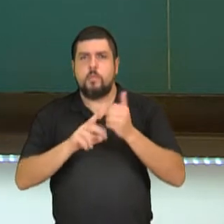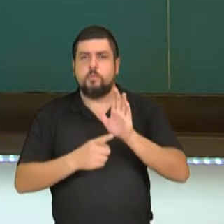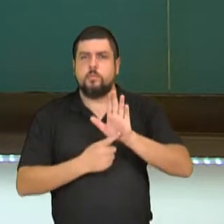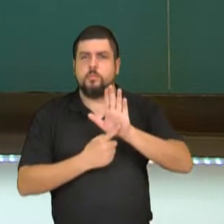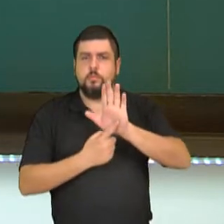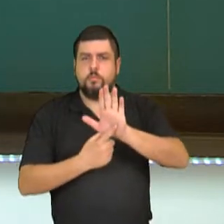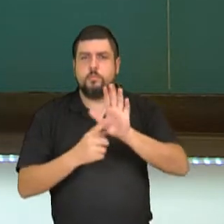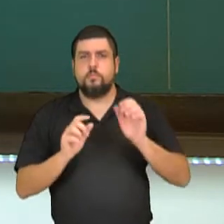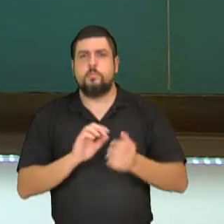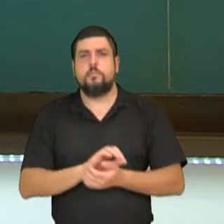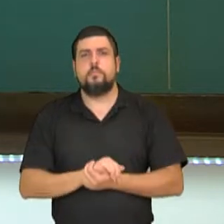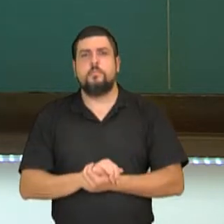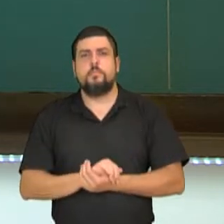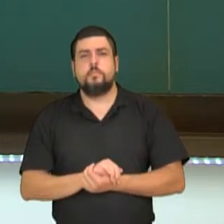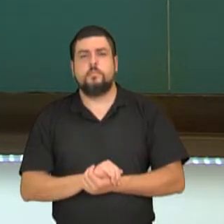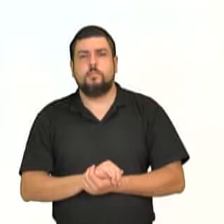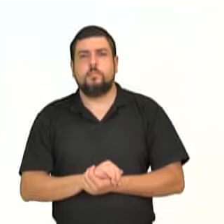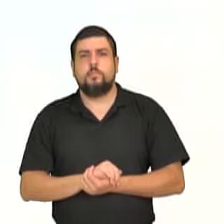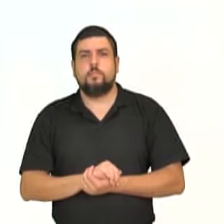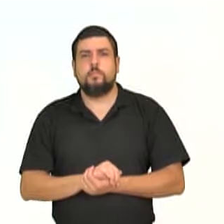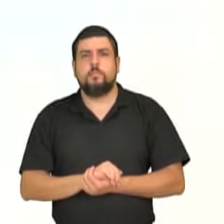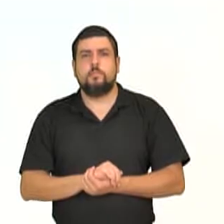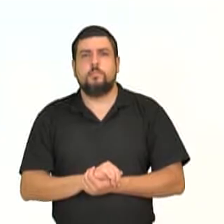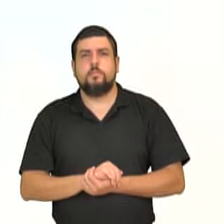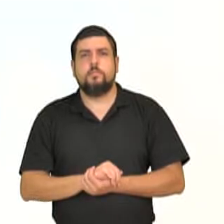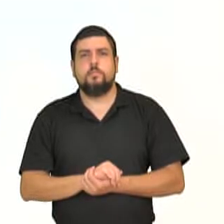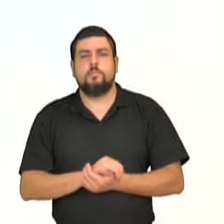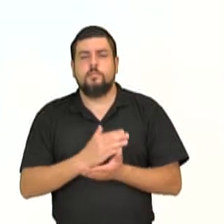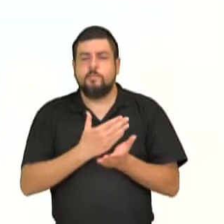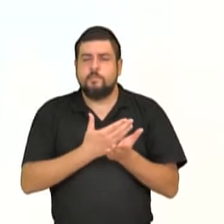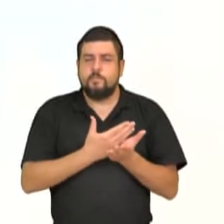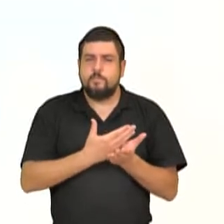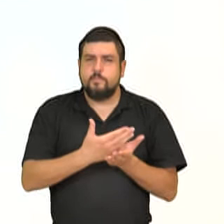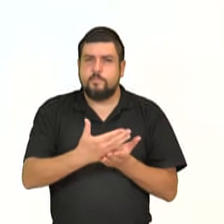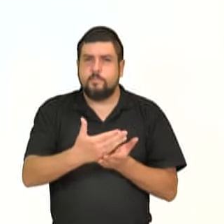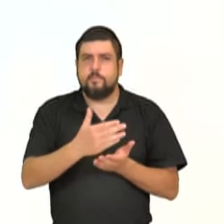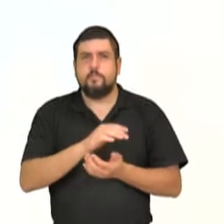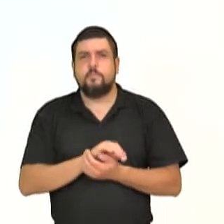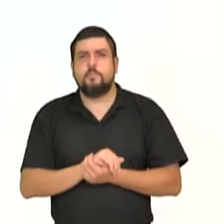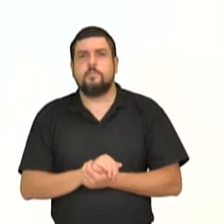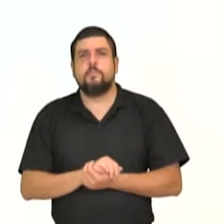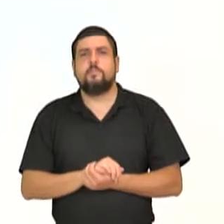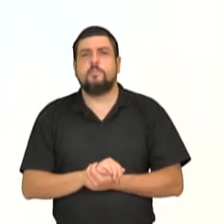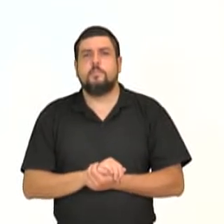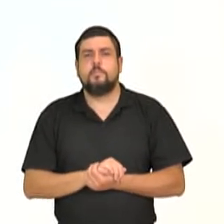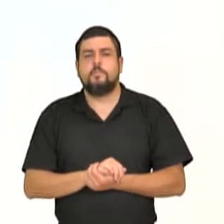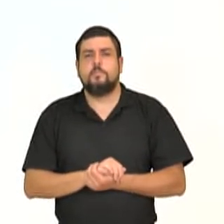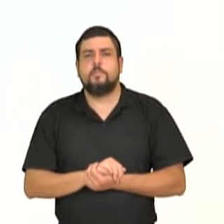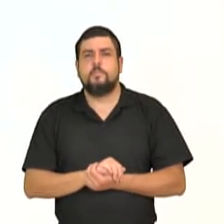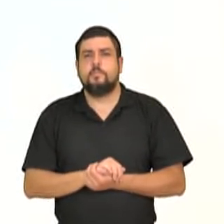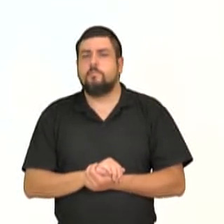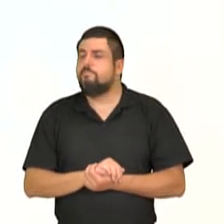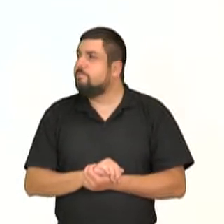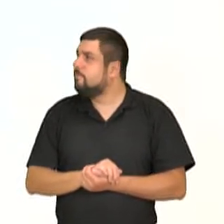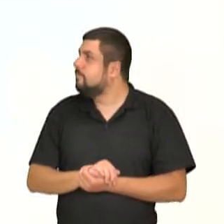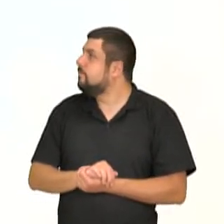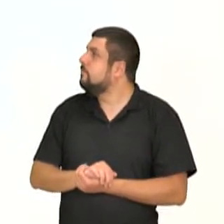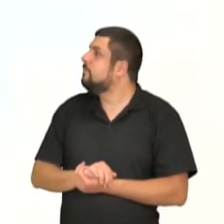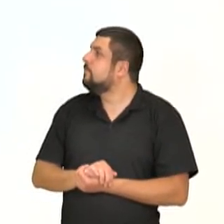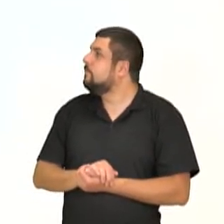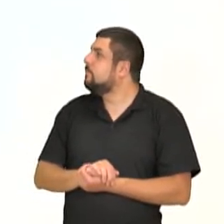nesta aula. Vamos iniciar então observando. Mira estos